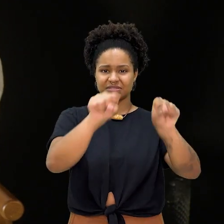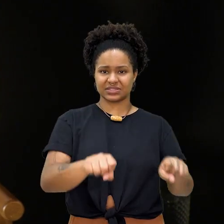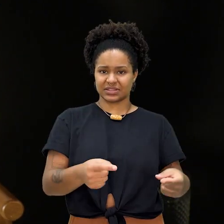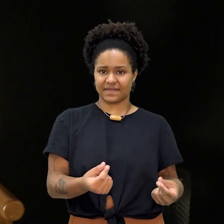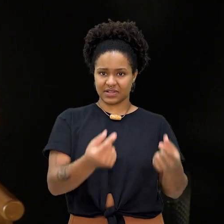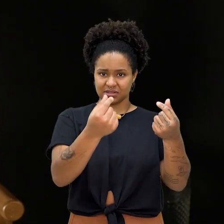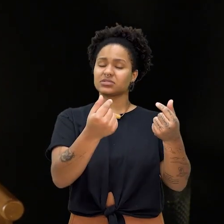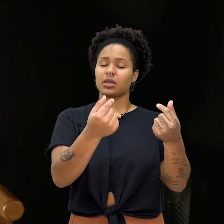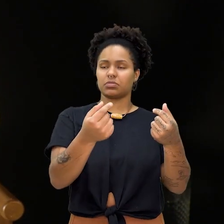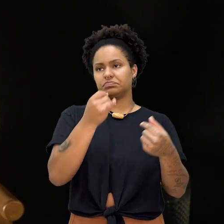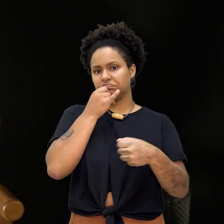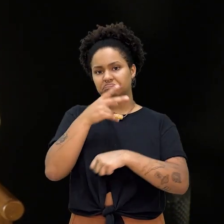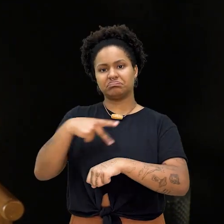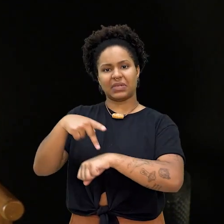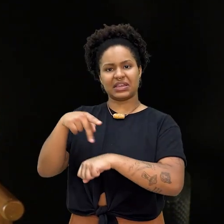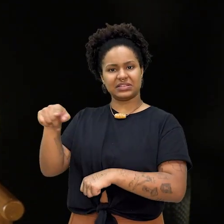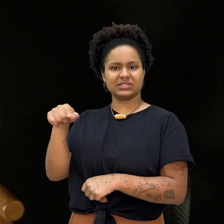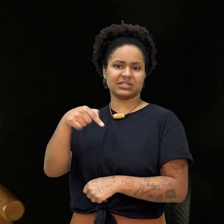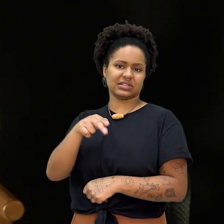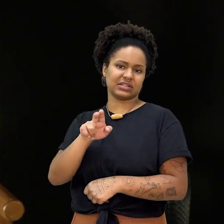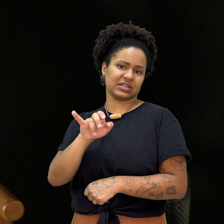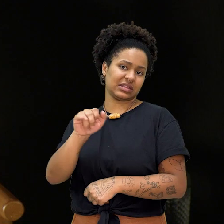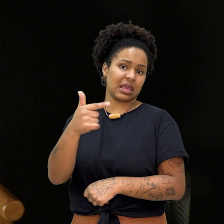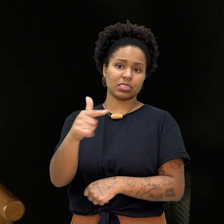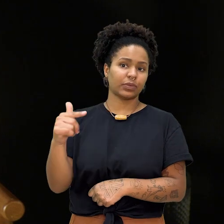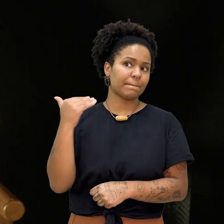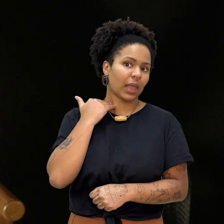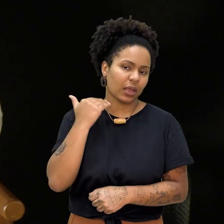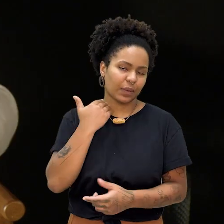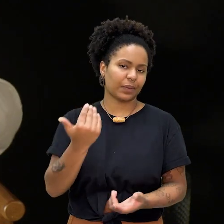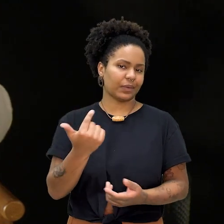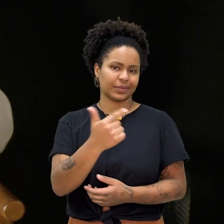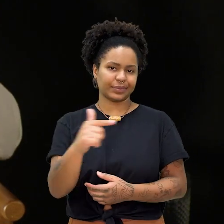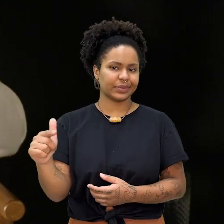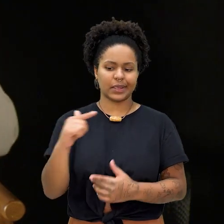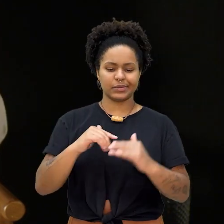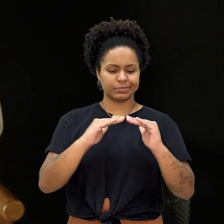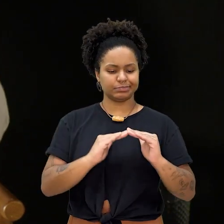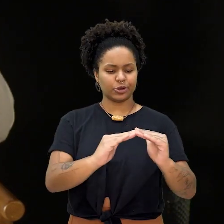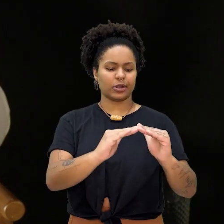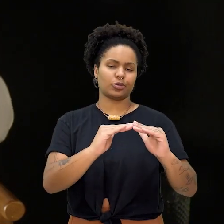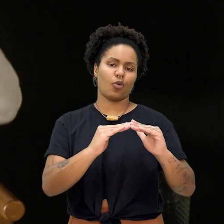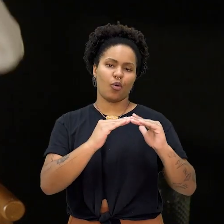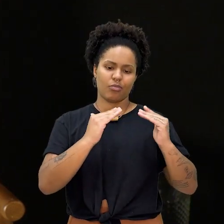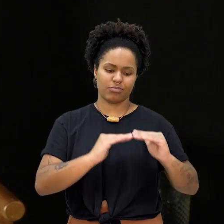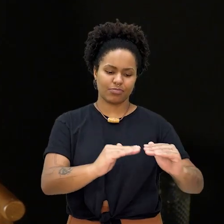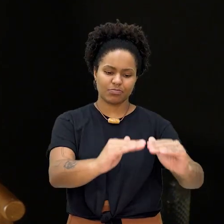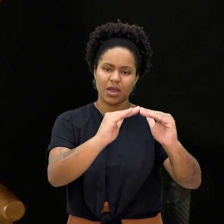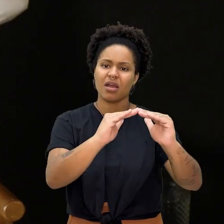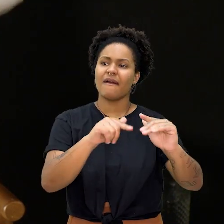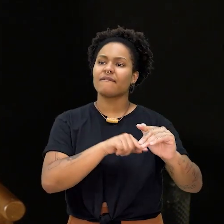financeiro países como o Quênia, que não tem bancos, que não tem uma pessoa, né, um morador de uma vila que